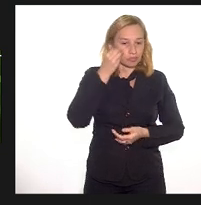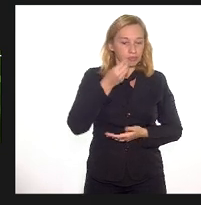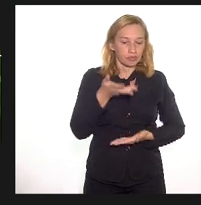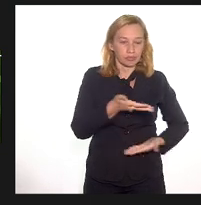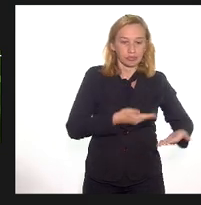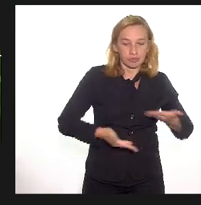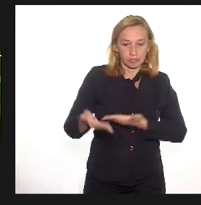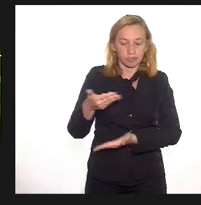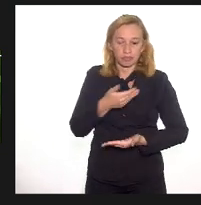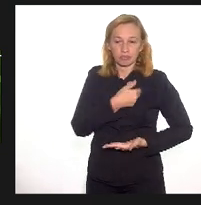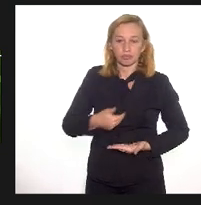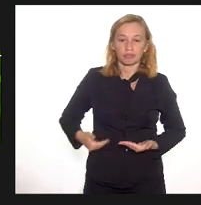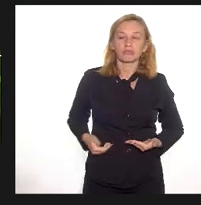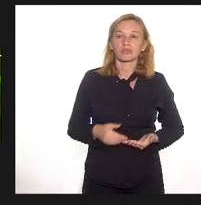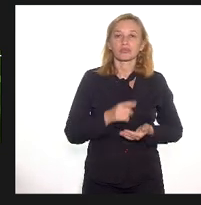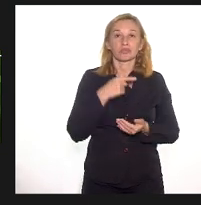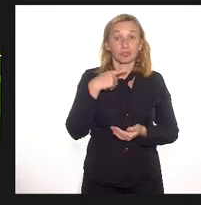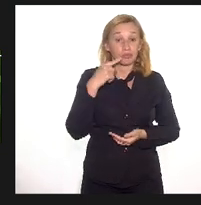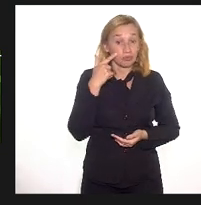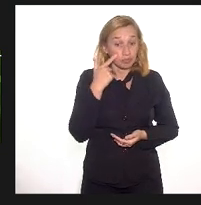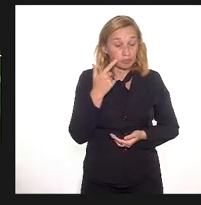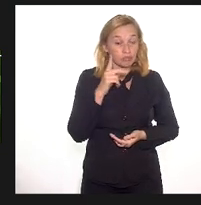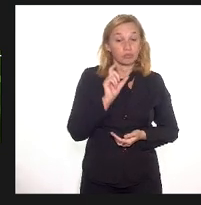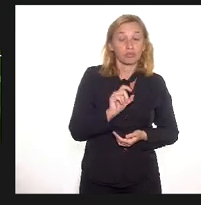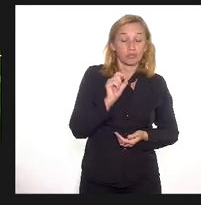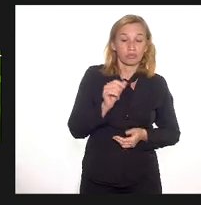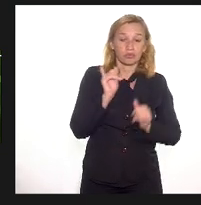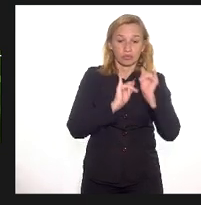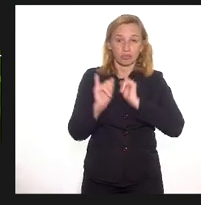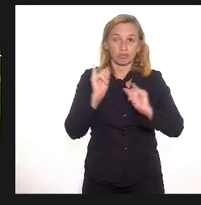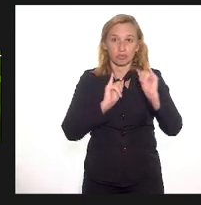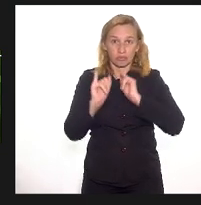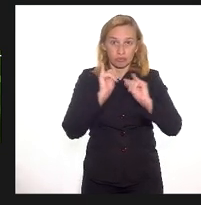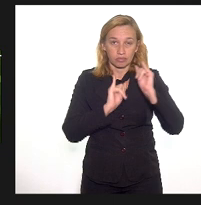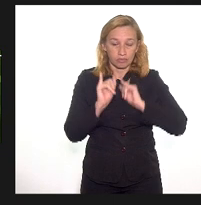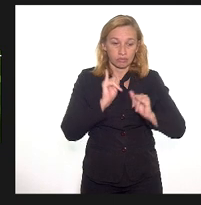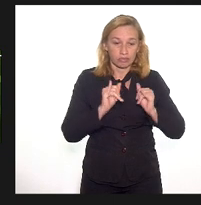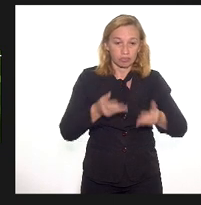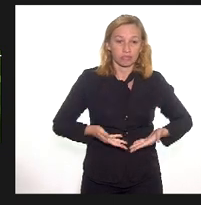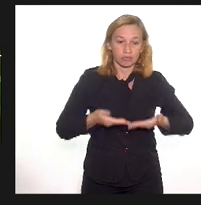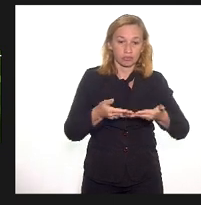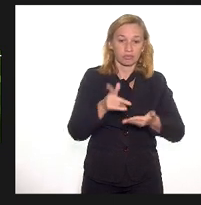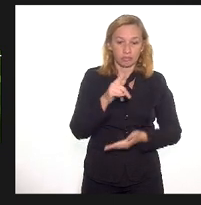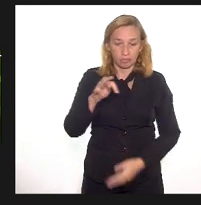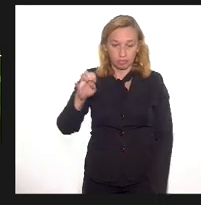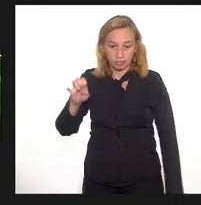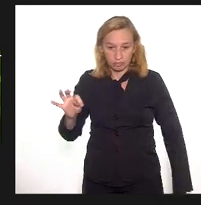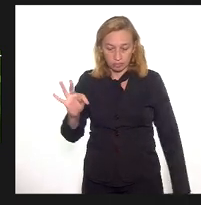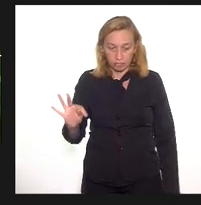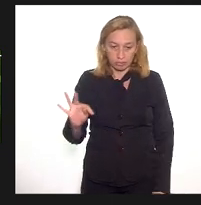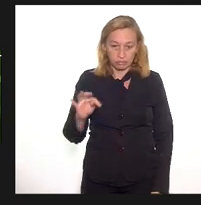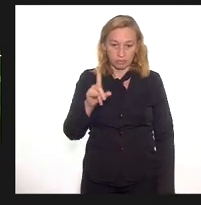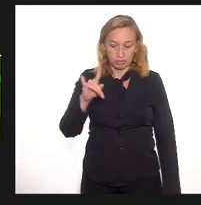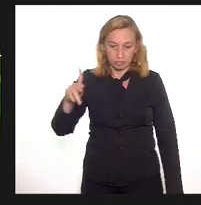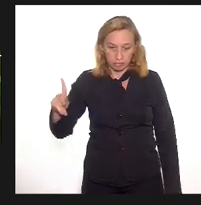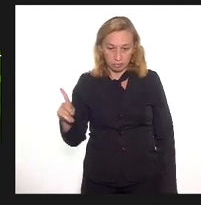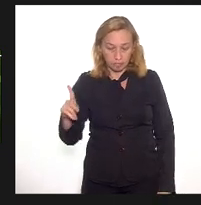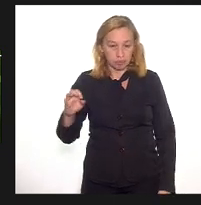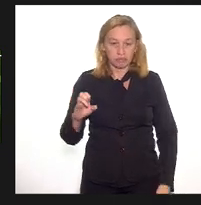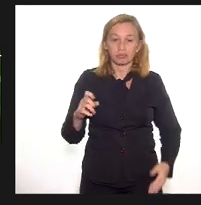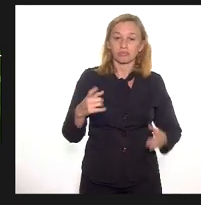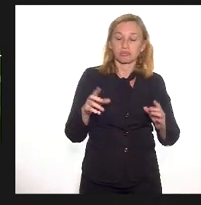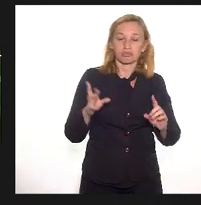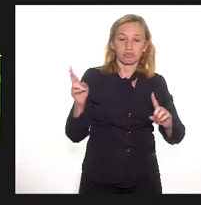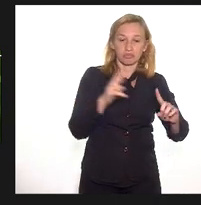governamental, o que nós constatamos é que as informações disponíveis no RGT e DAP, elas não trazem a referência de indicação